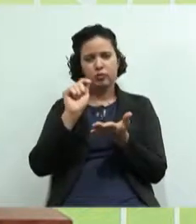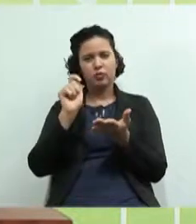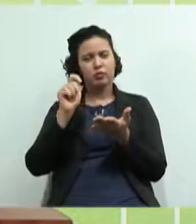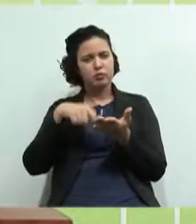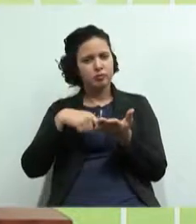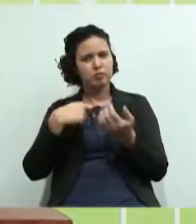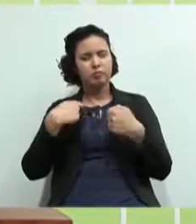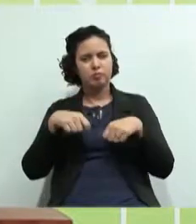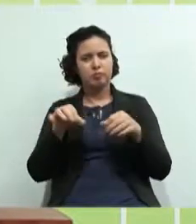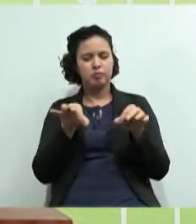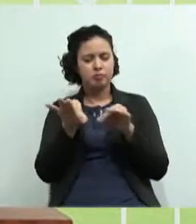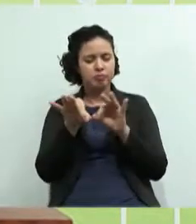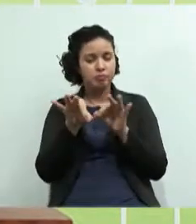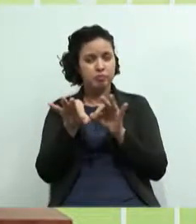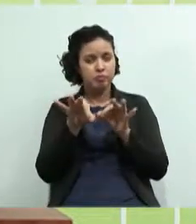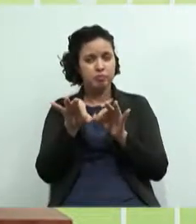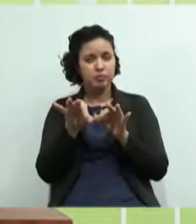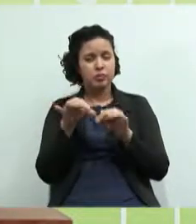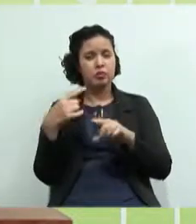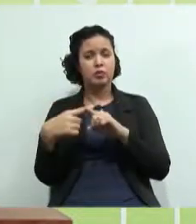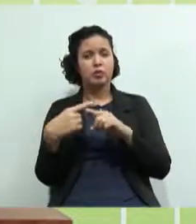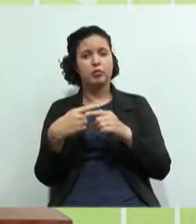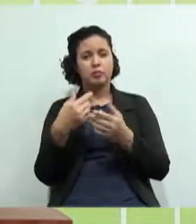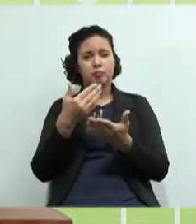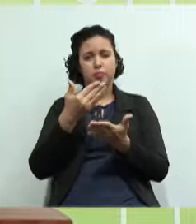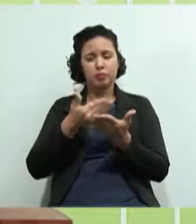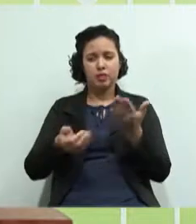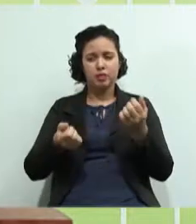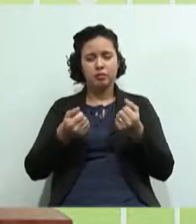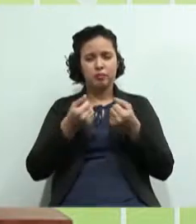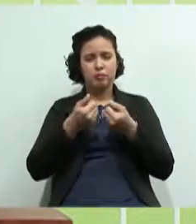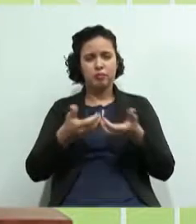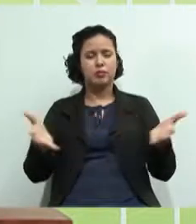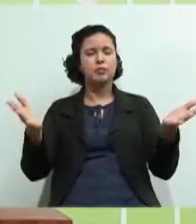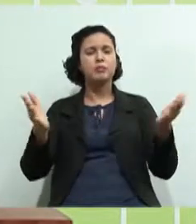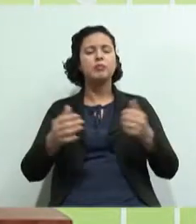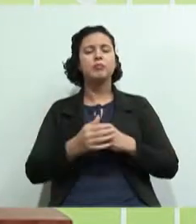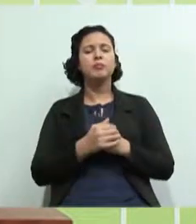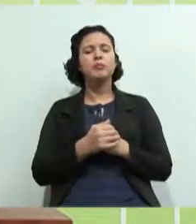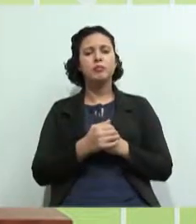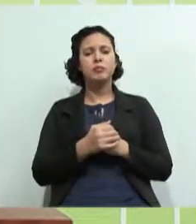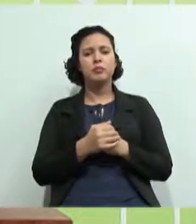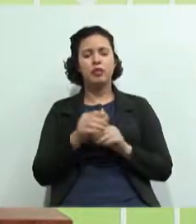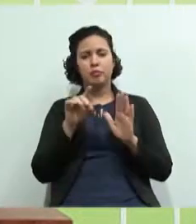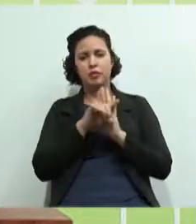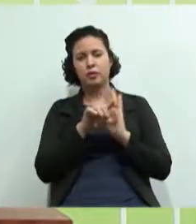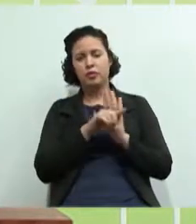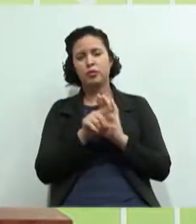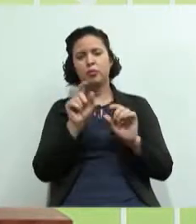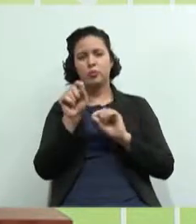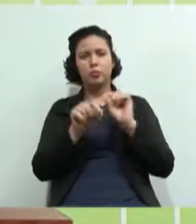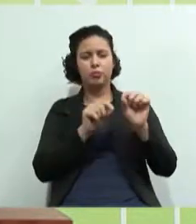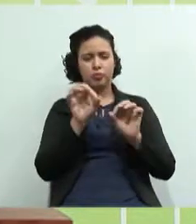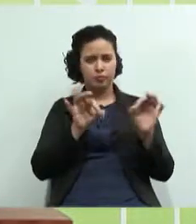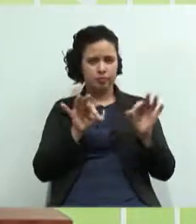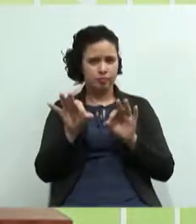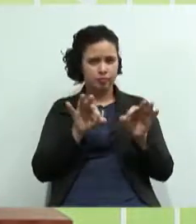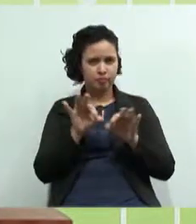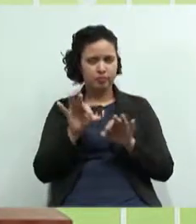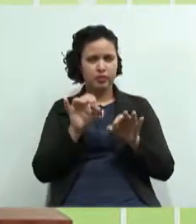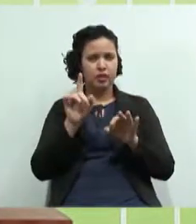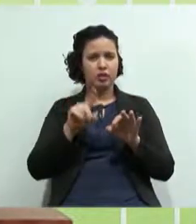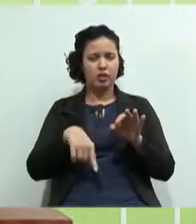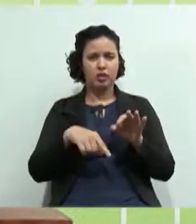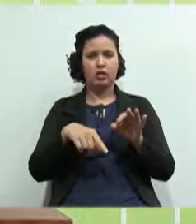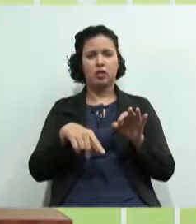todo o seu salário e não vê nem onde ele está sendo gasto. E aí foi feita até uma perguntinha para algumas pessoas. O que é planejamento? Alguém falou muito bem que é um